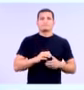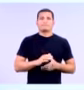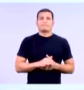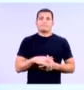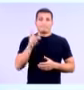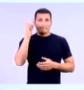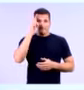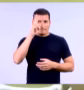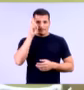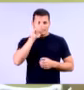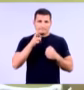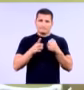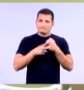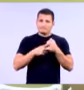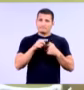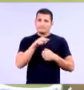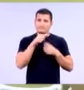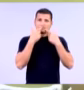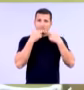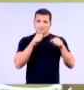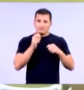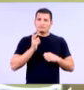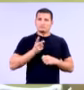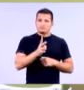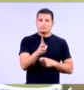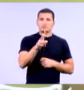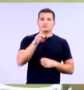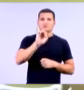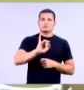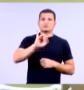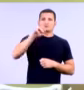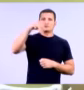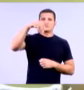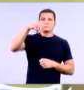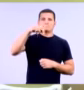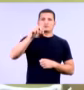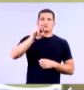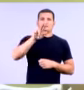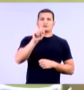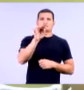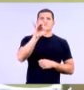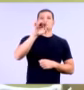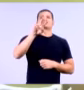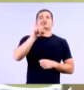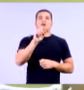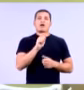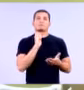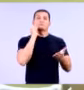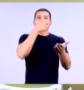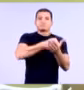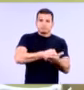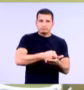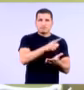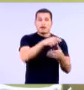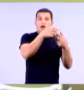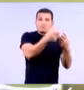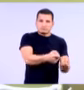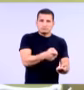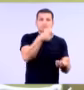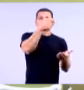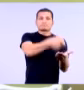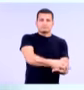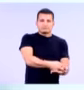verbos nessa linguagem são sempre imperativos, né, sempre impõem uma atitude, um convencimento para quem